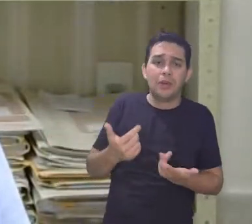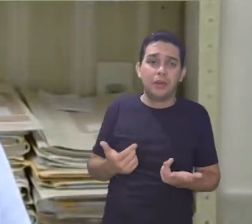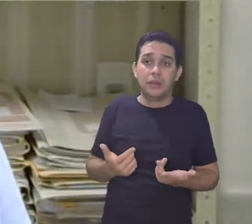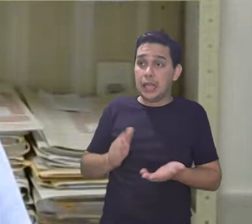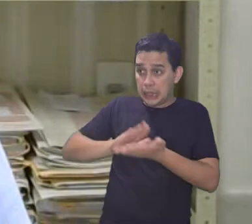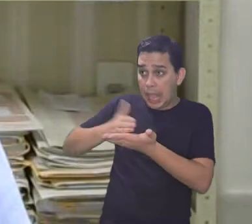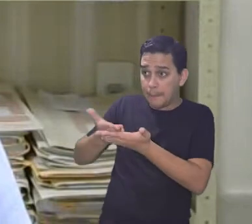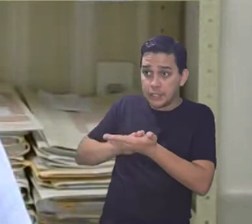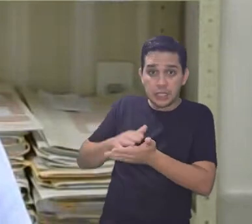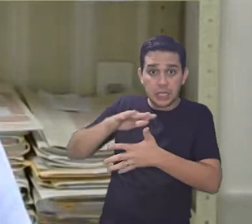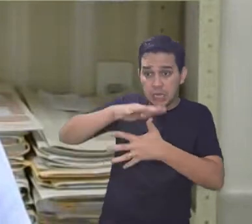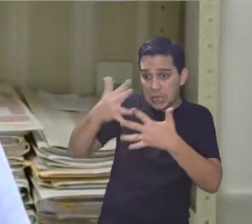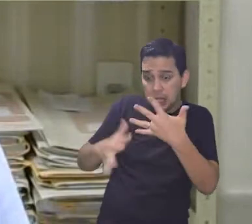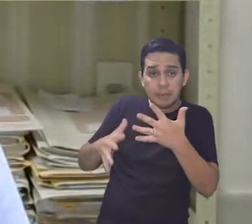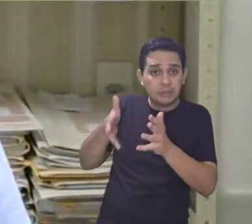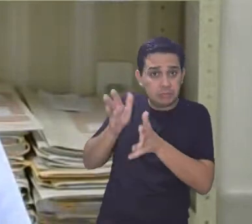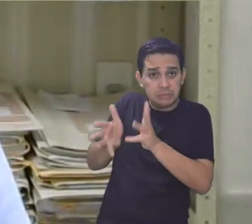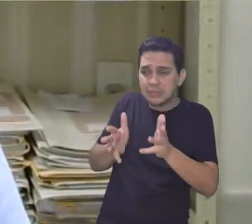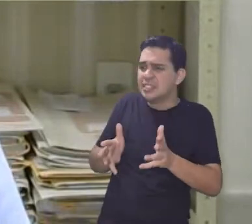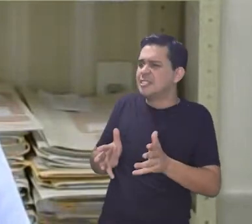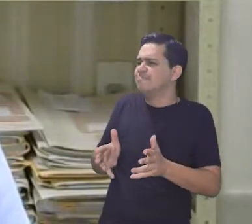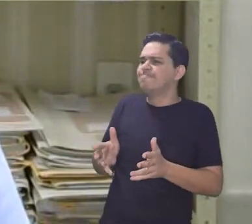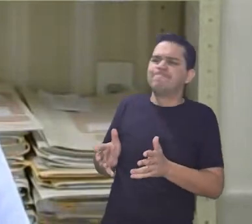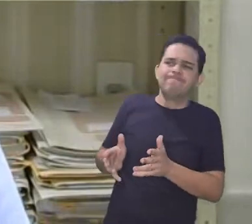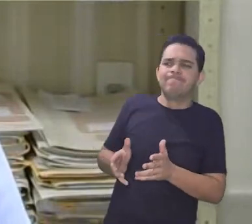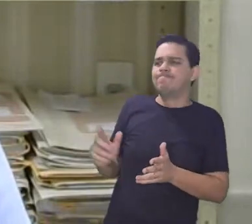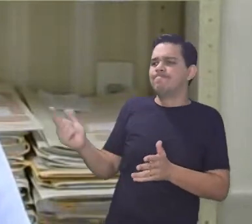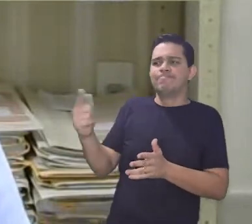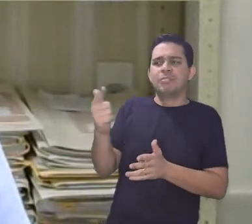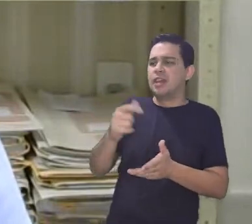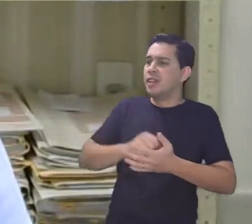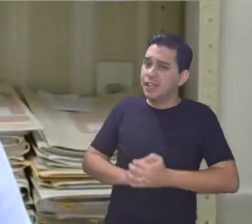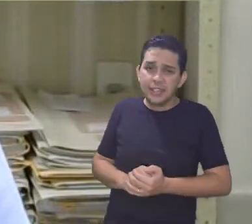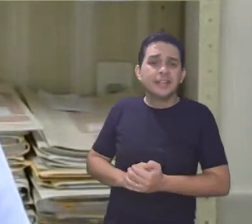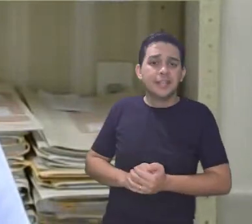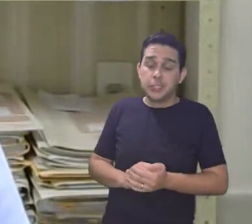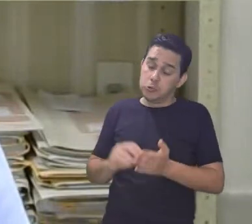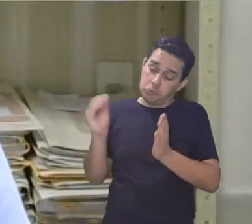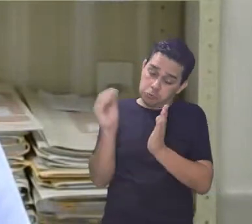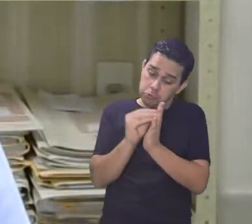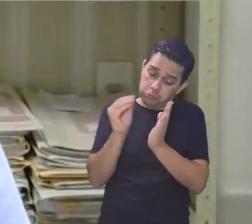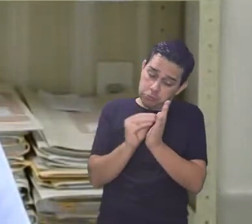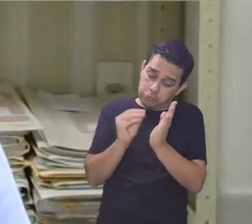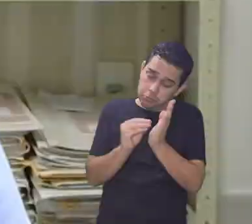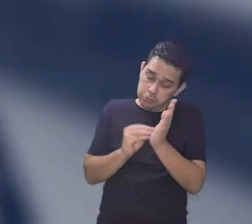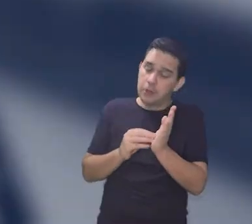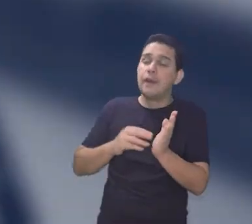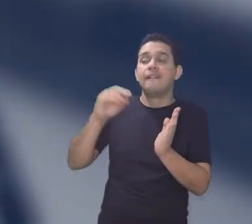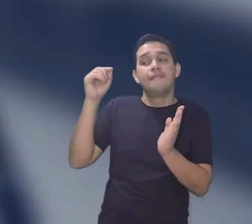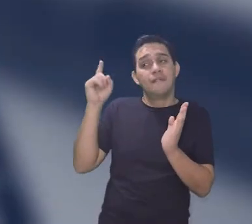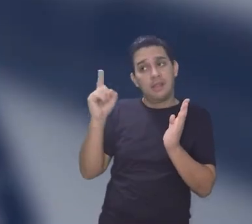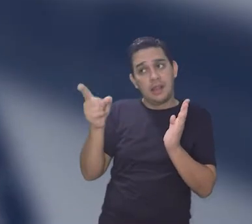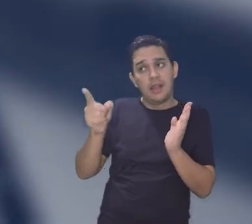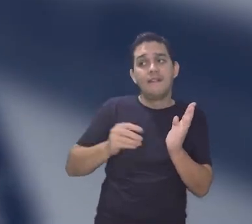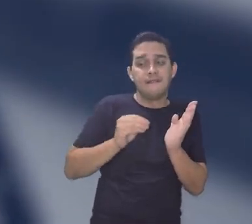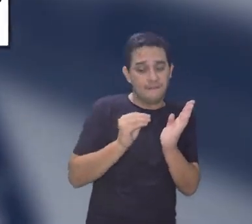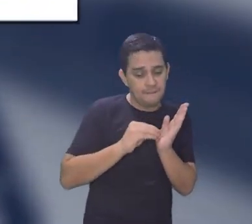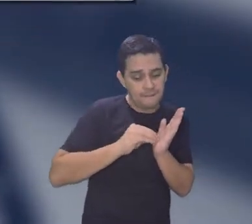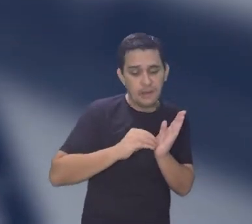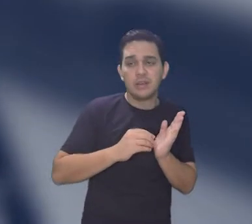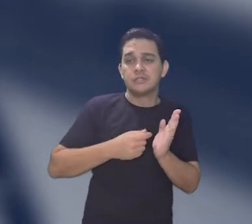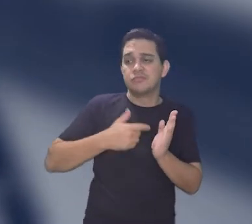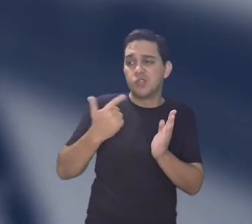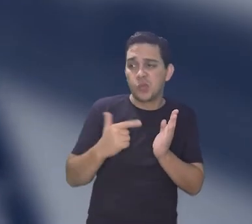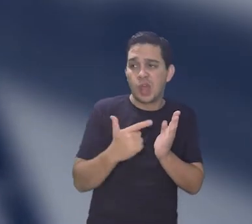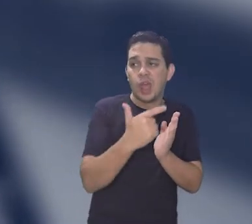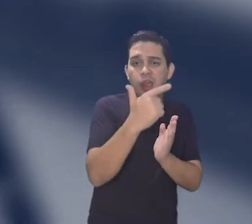deficiência auditiva, né. Tem aspectos também importantes que a gente colocou, que é sempre no caso das pessoas com deficiência, você tem que ter pelo